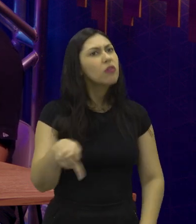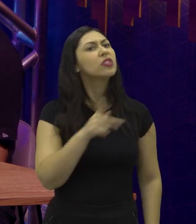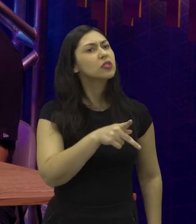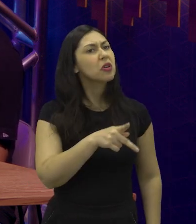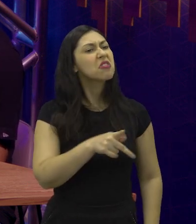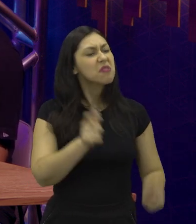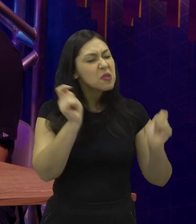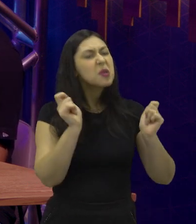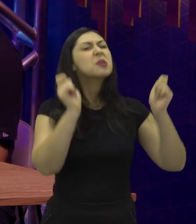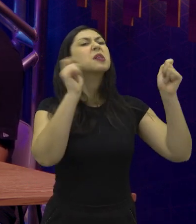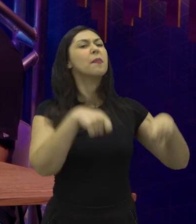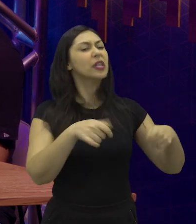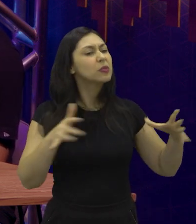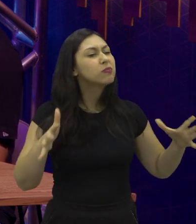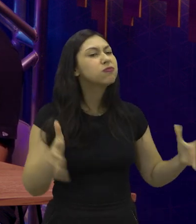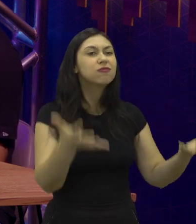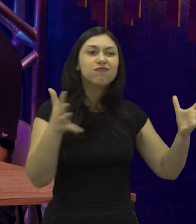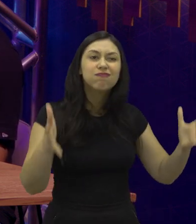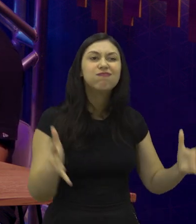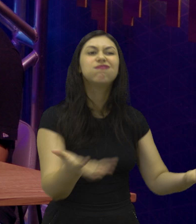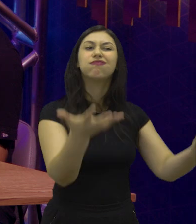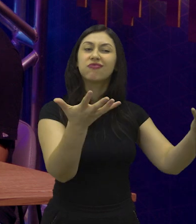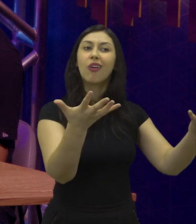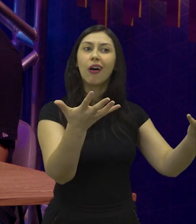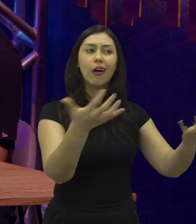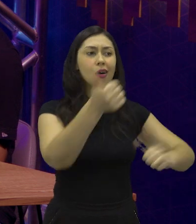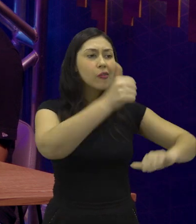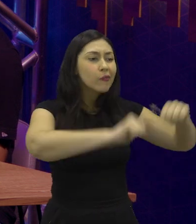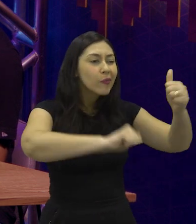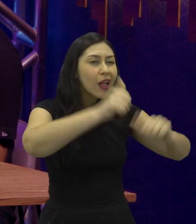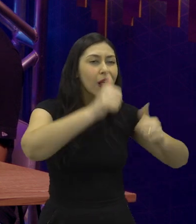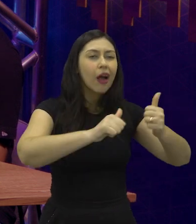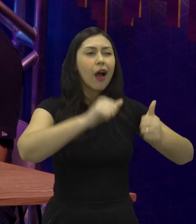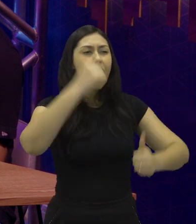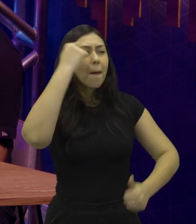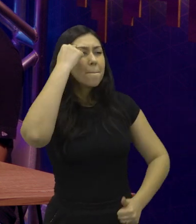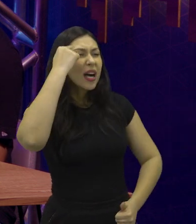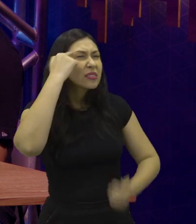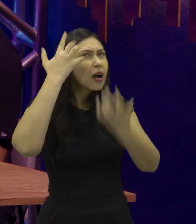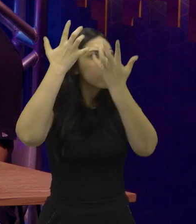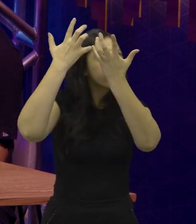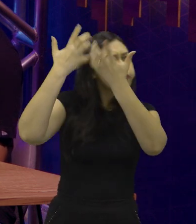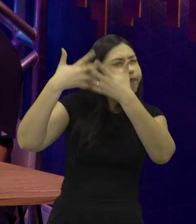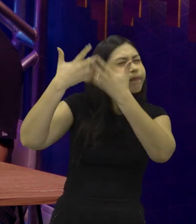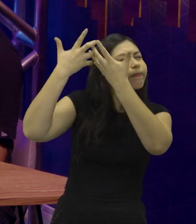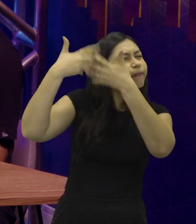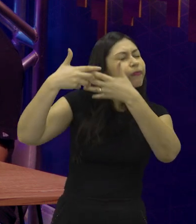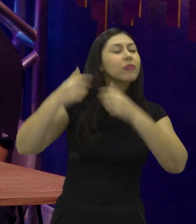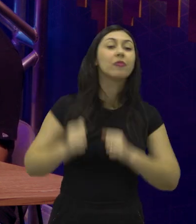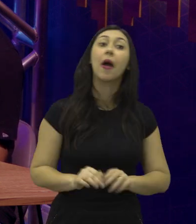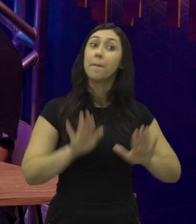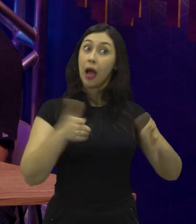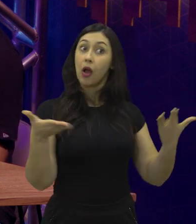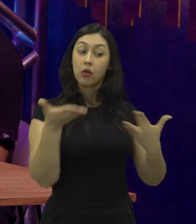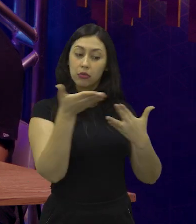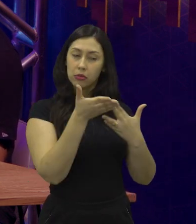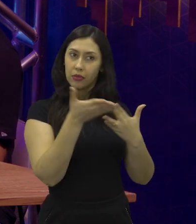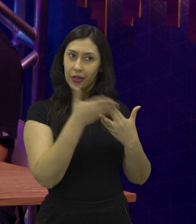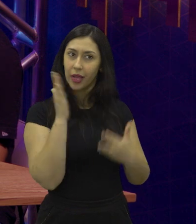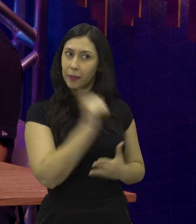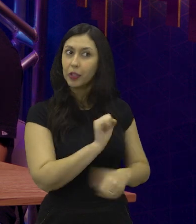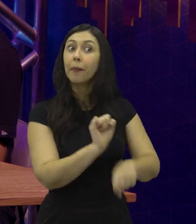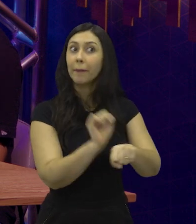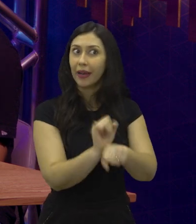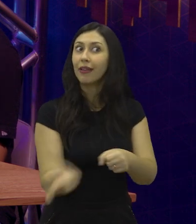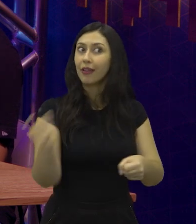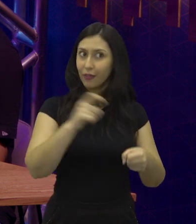forte do professor, né? Essa característica de instigar o pensamento e também de incomodar, né? E a gente vai fazer um breve intervalo,